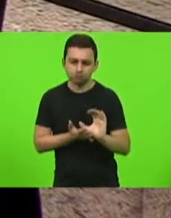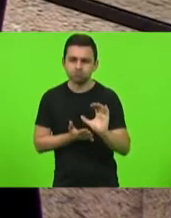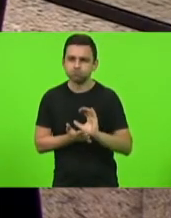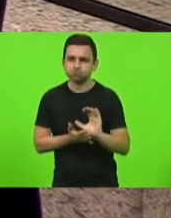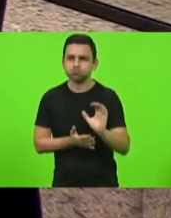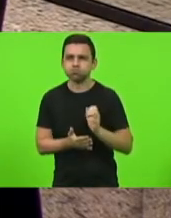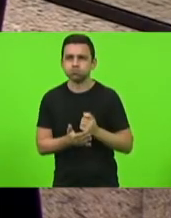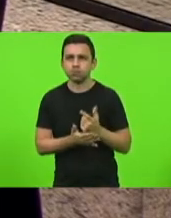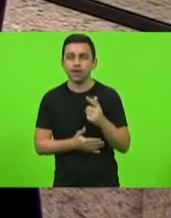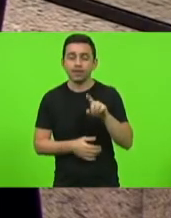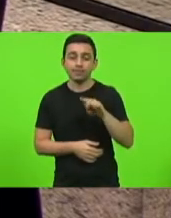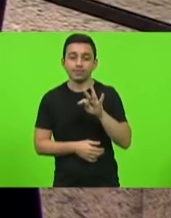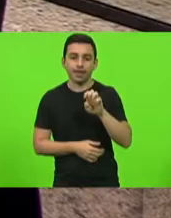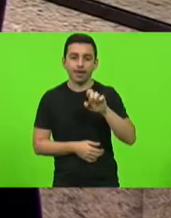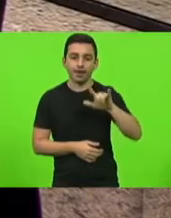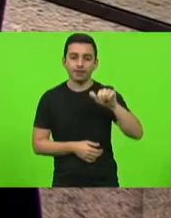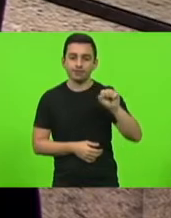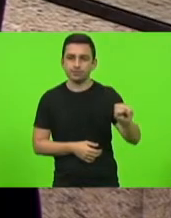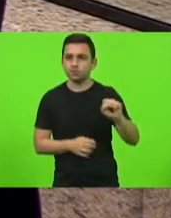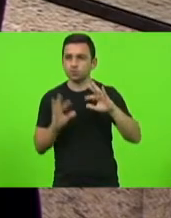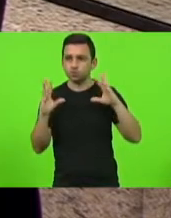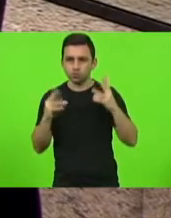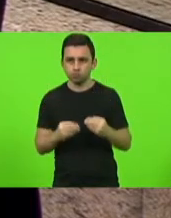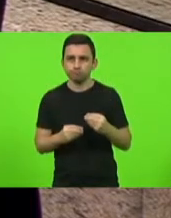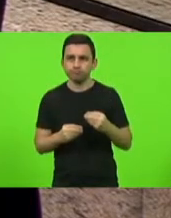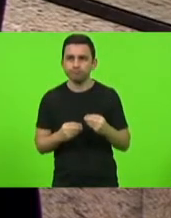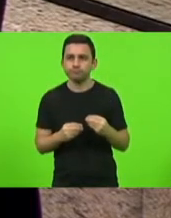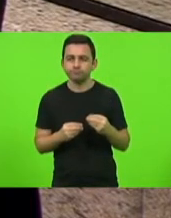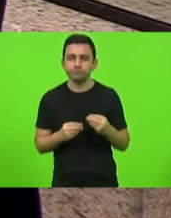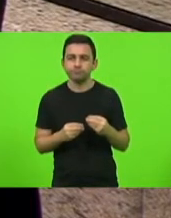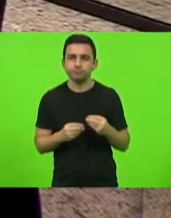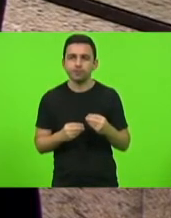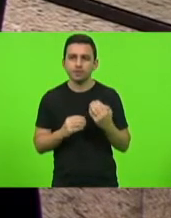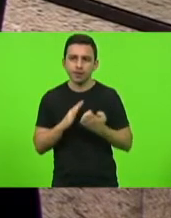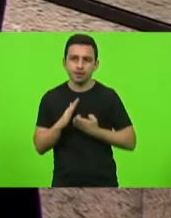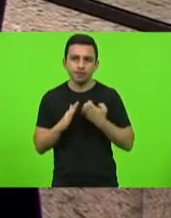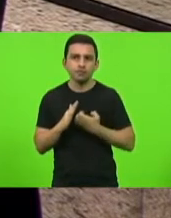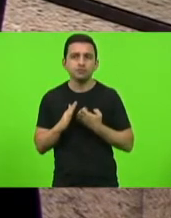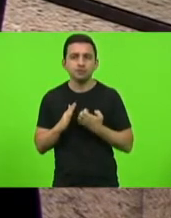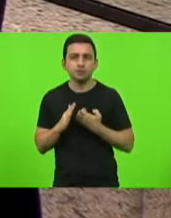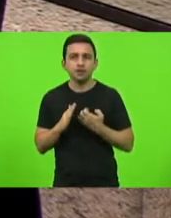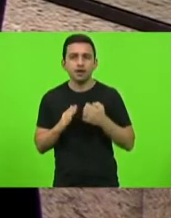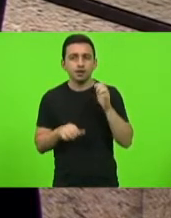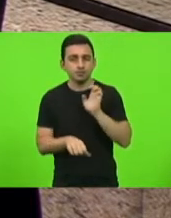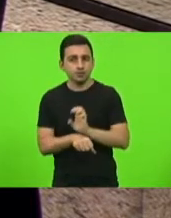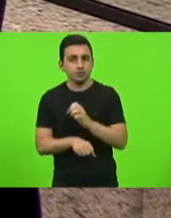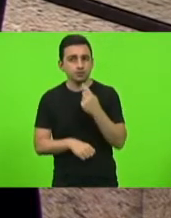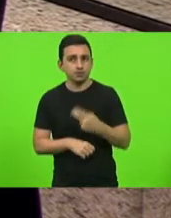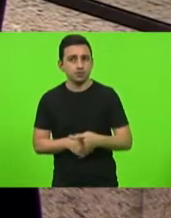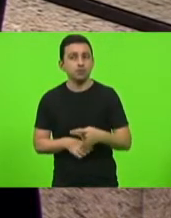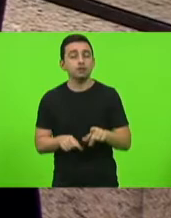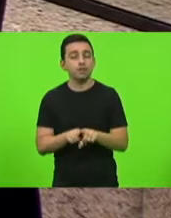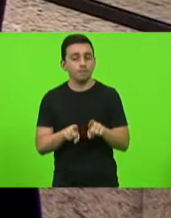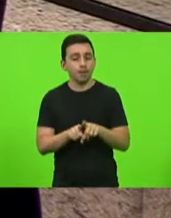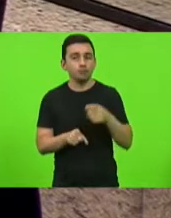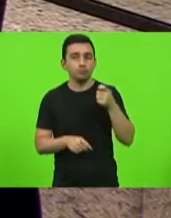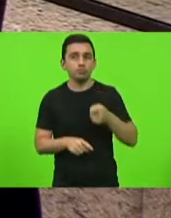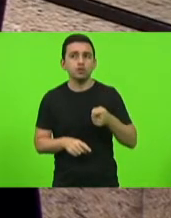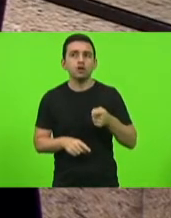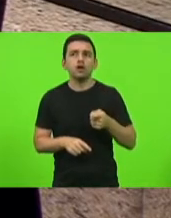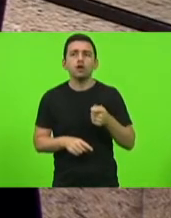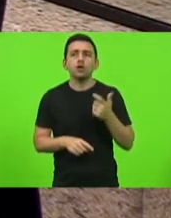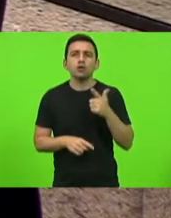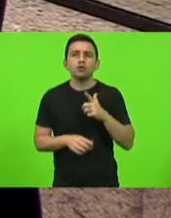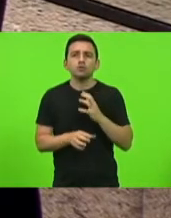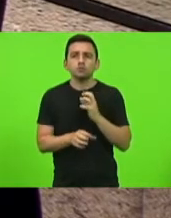pelas teles, aqui no Estado, inclusive, e consta do leilão a cobertura completa